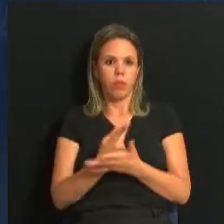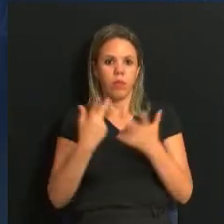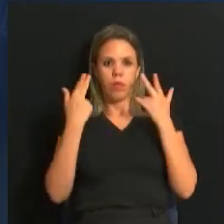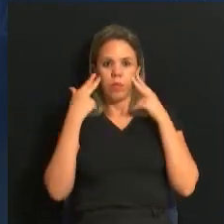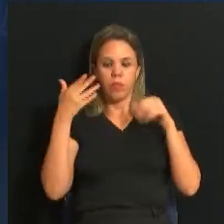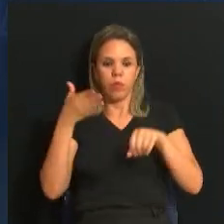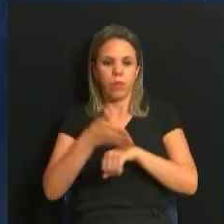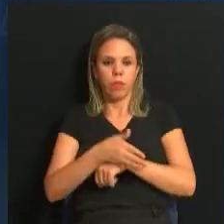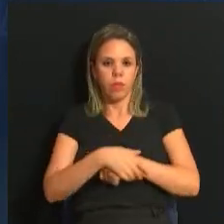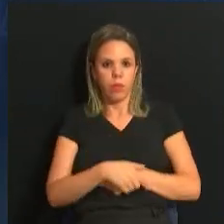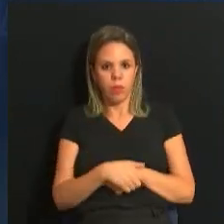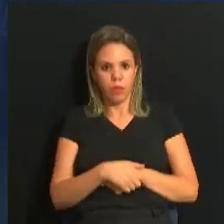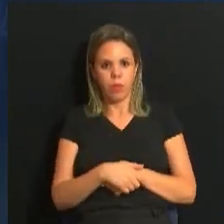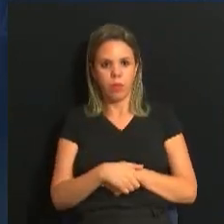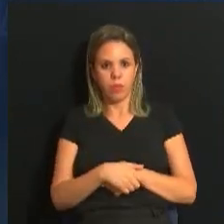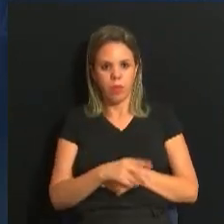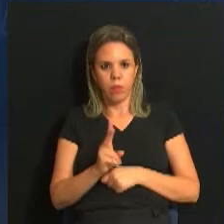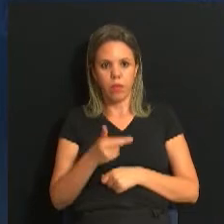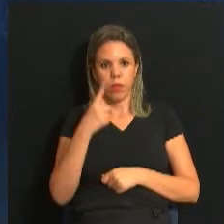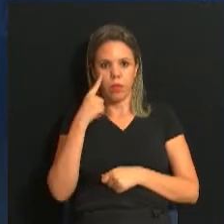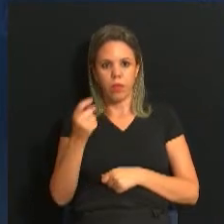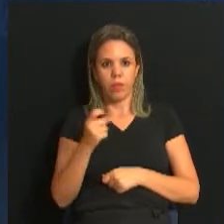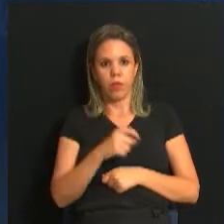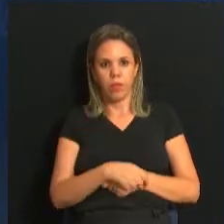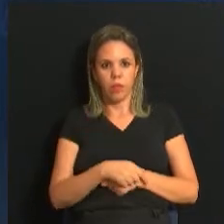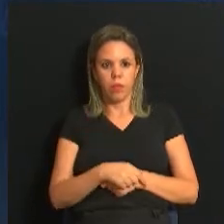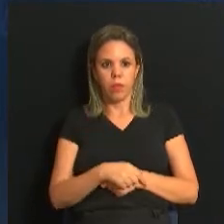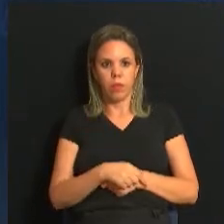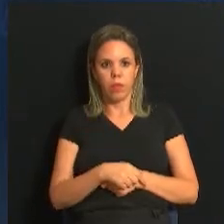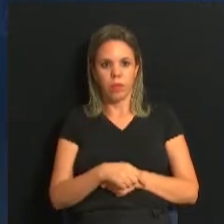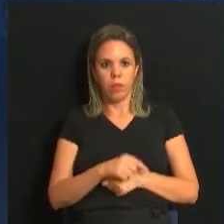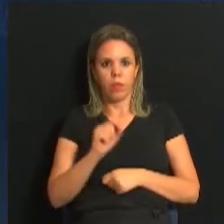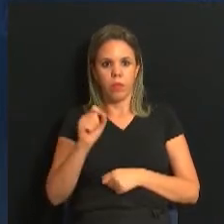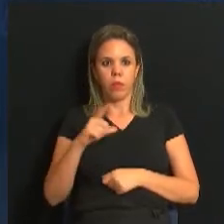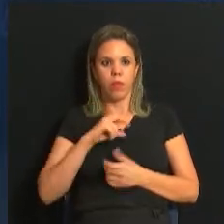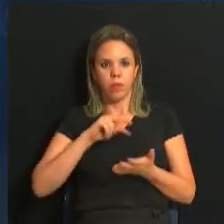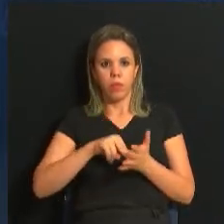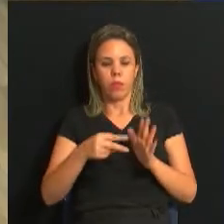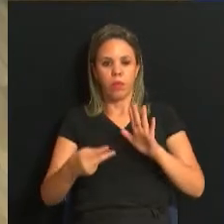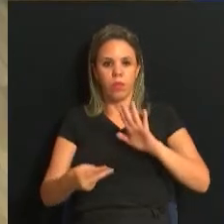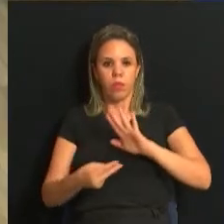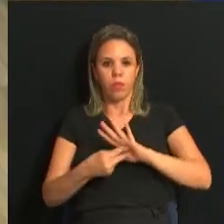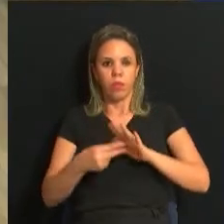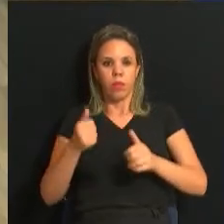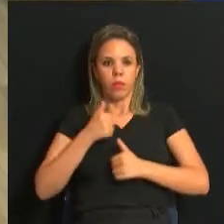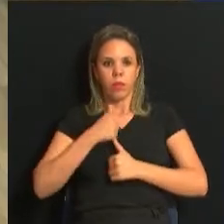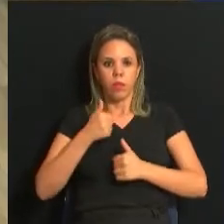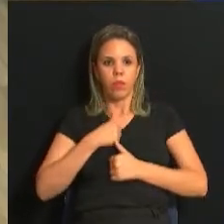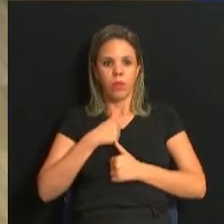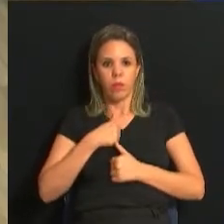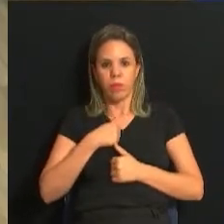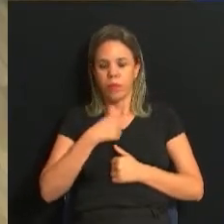então isso é sempre muito interessante. Sabrina, o que quer dizer uma autoestima cega?